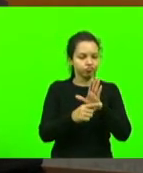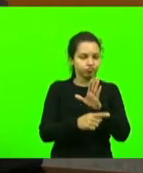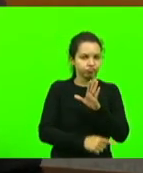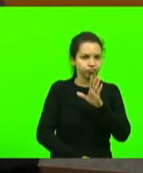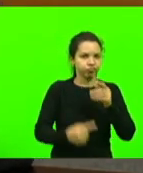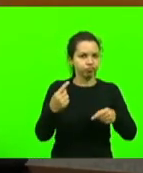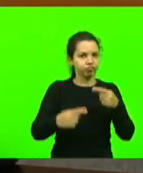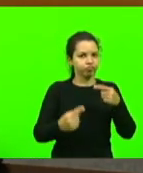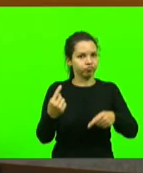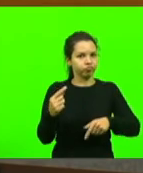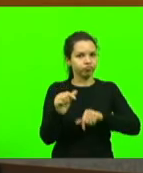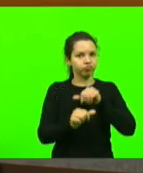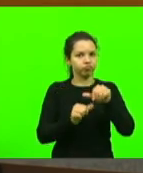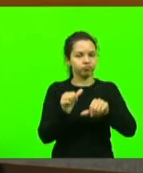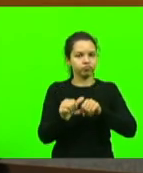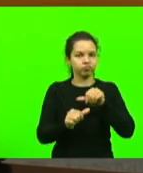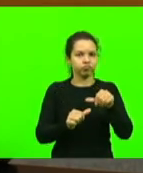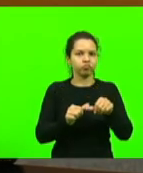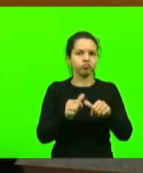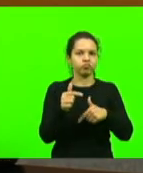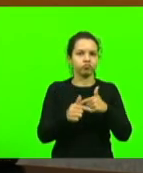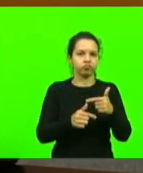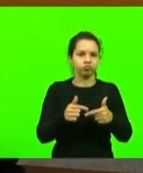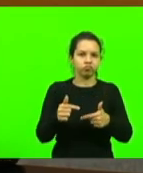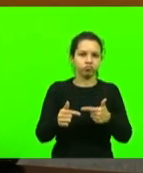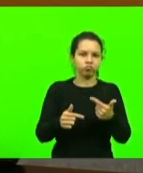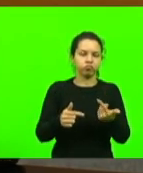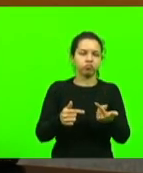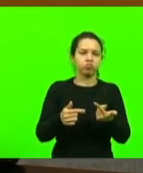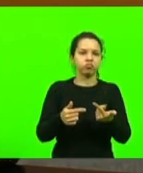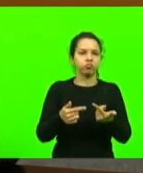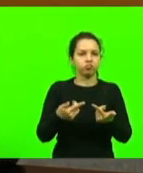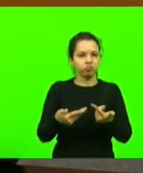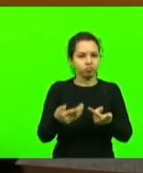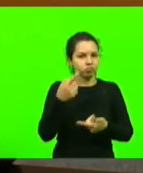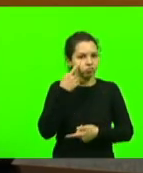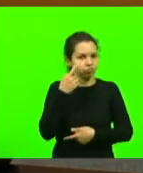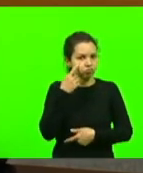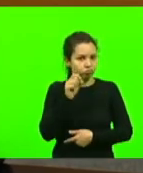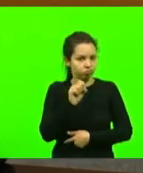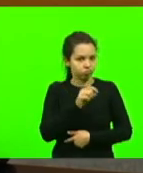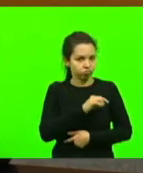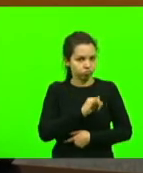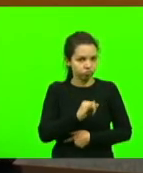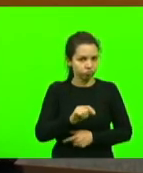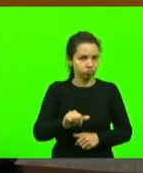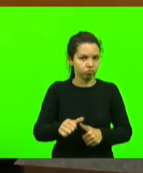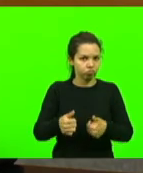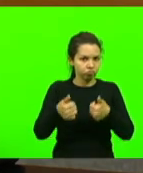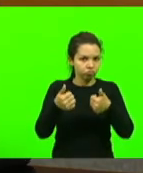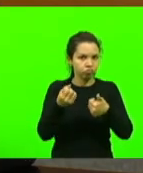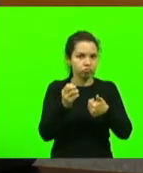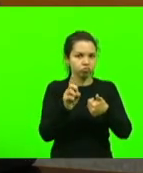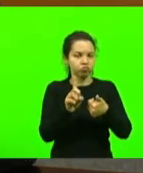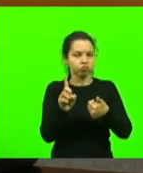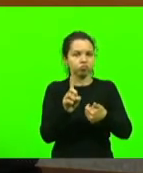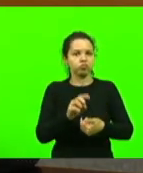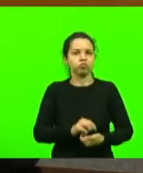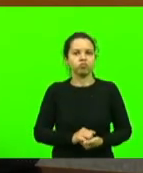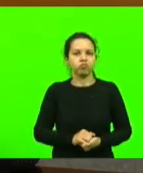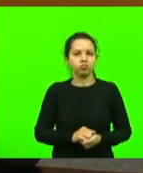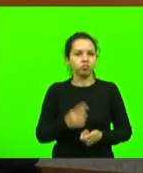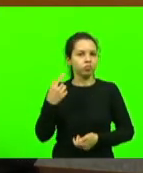certo vamos pegar o estado se melhorou ou não e eu tô fazendo reflexão aqui na última